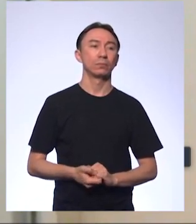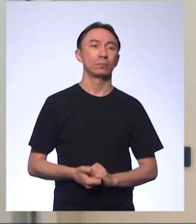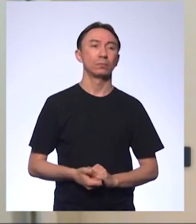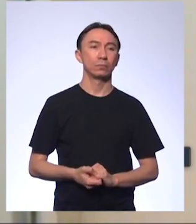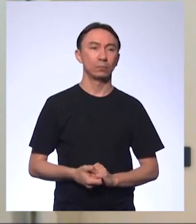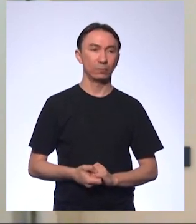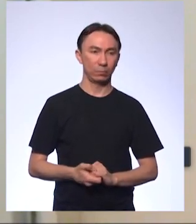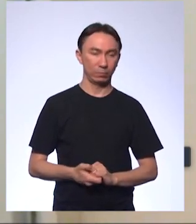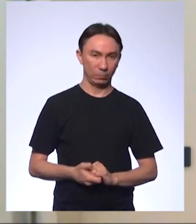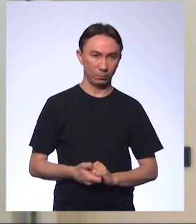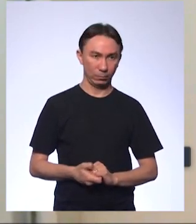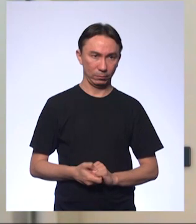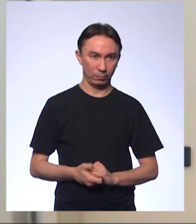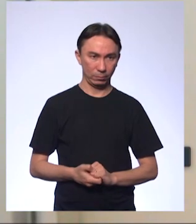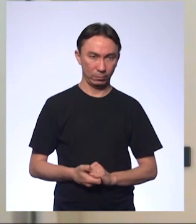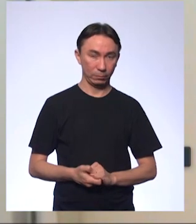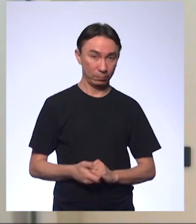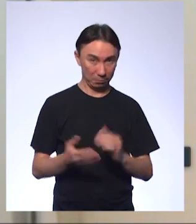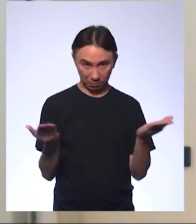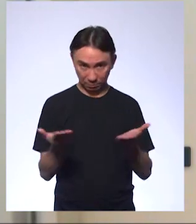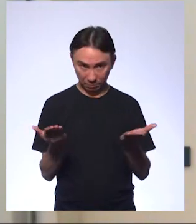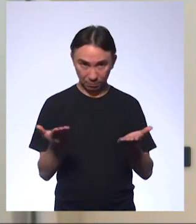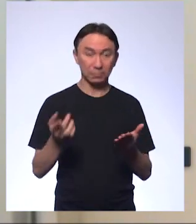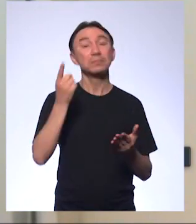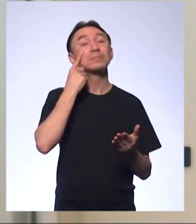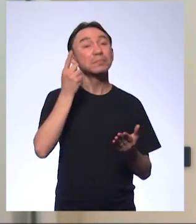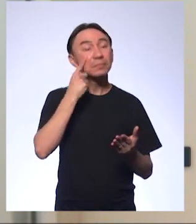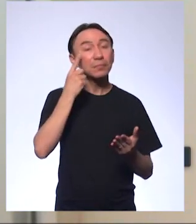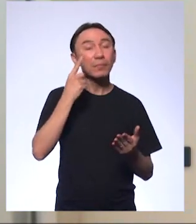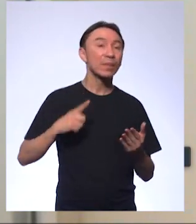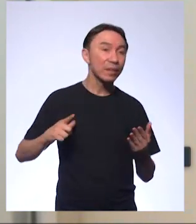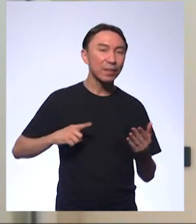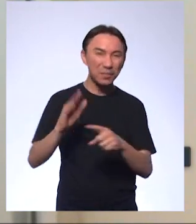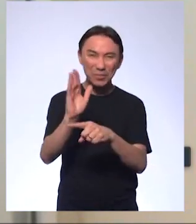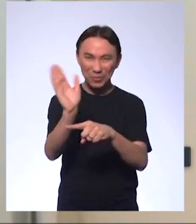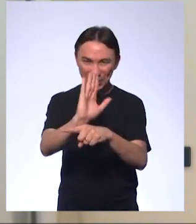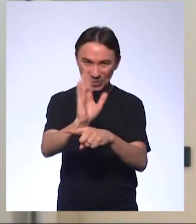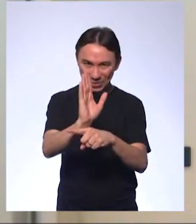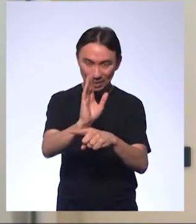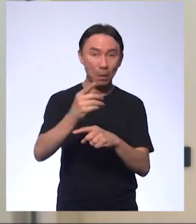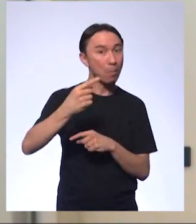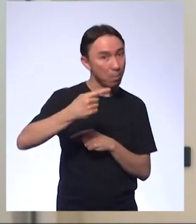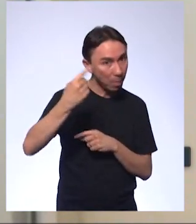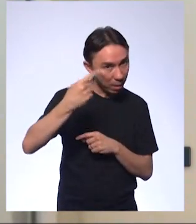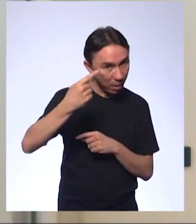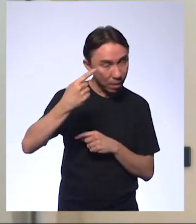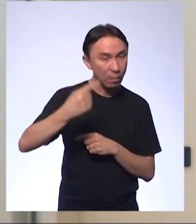em mãos o caderno do aluno, volume 2. Pode passar.